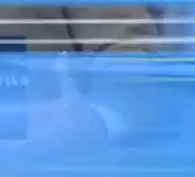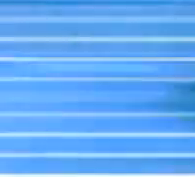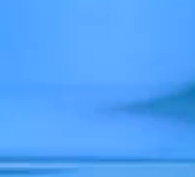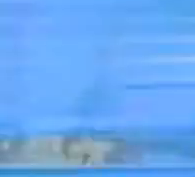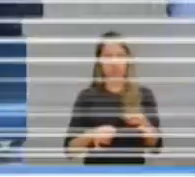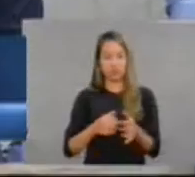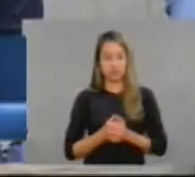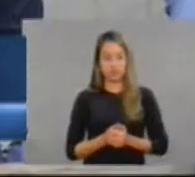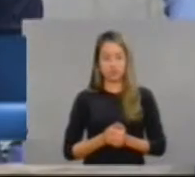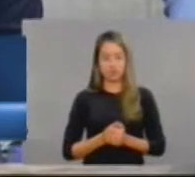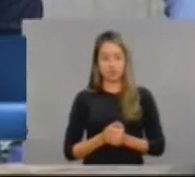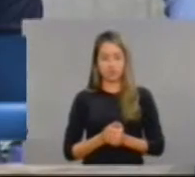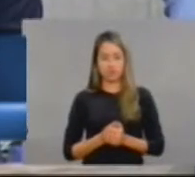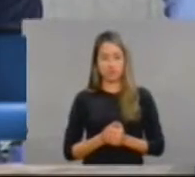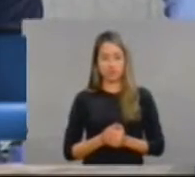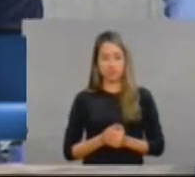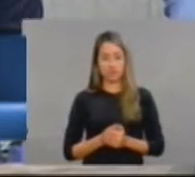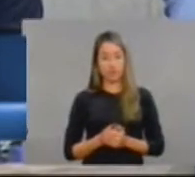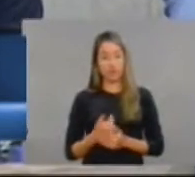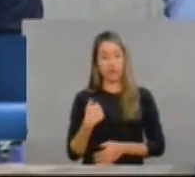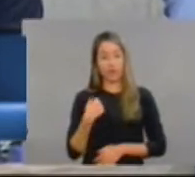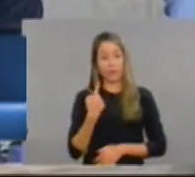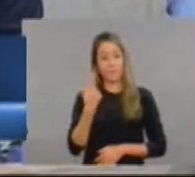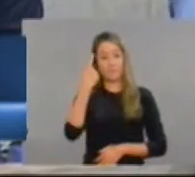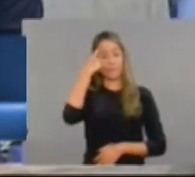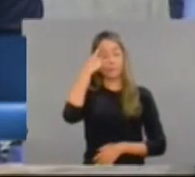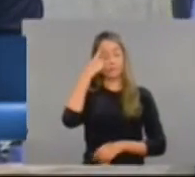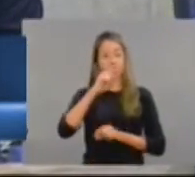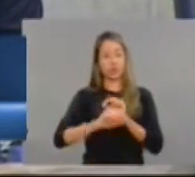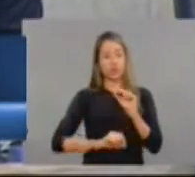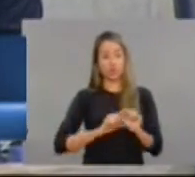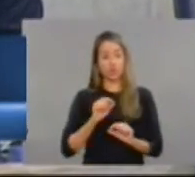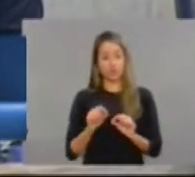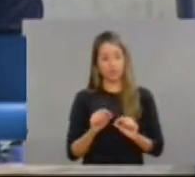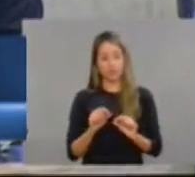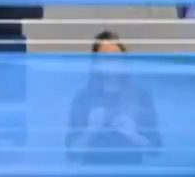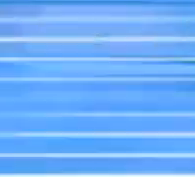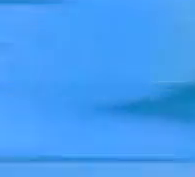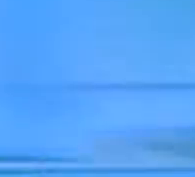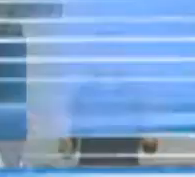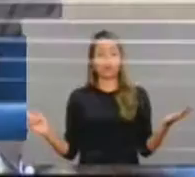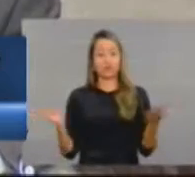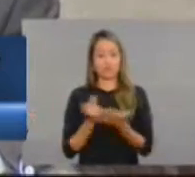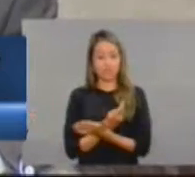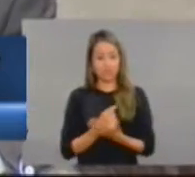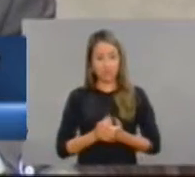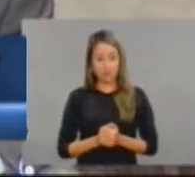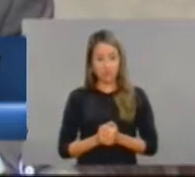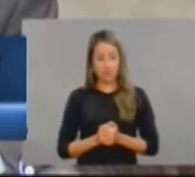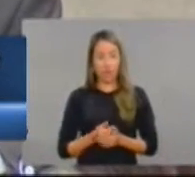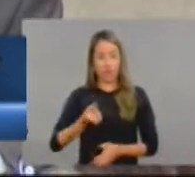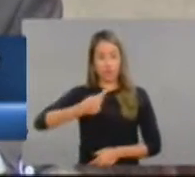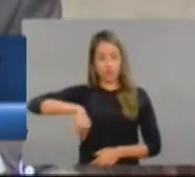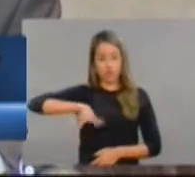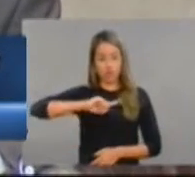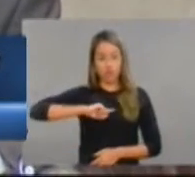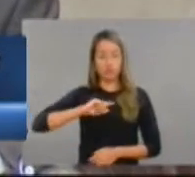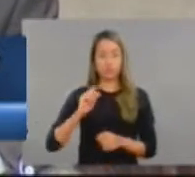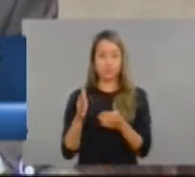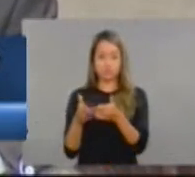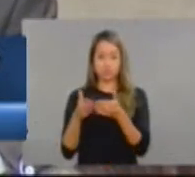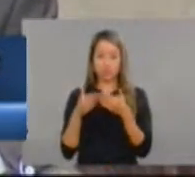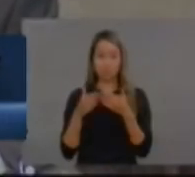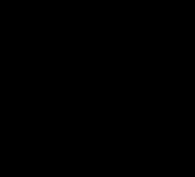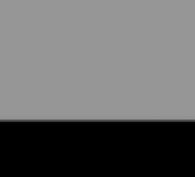difícil acreditei que nós teríamos aqui francamente os dados dessa rebelião a orientação que foi dada pelo